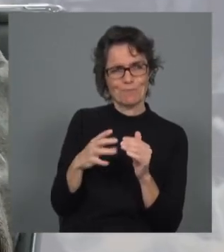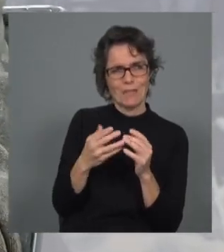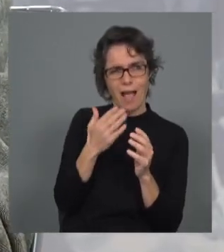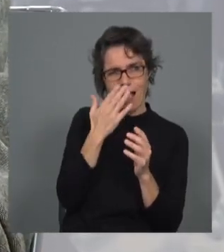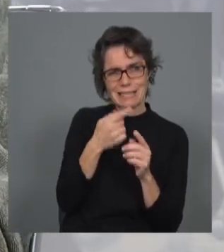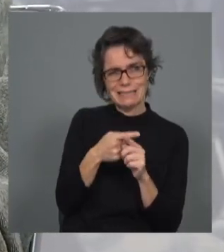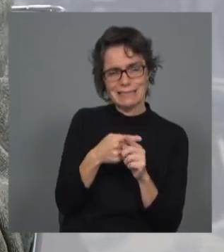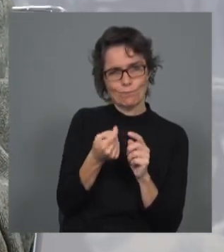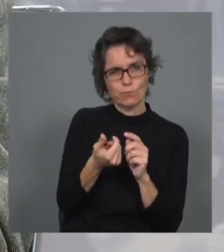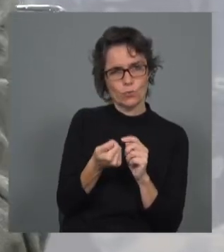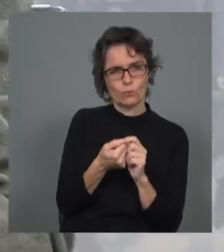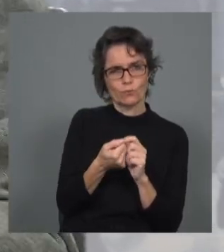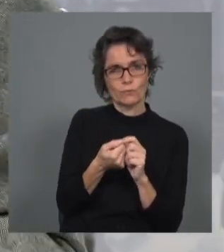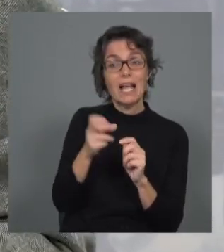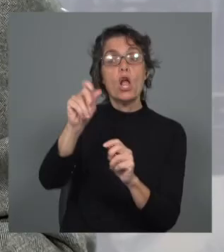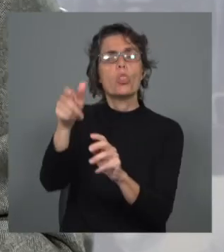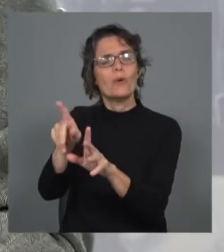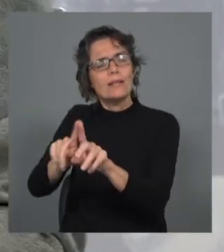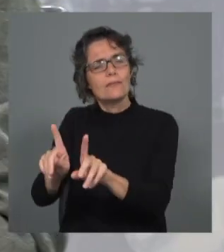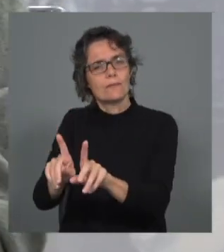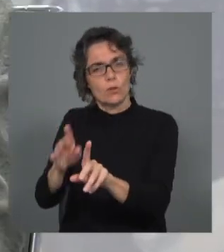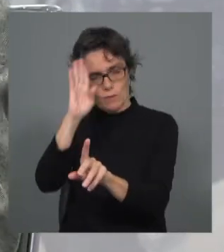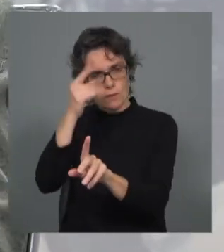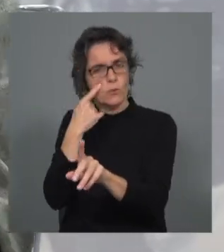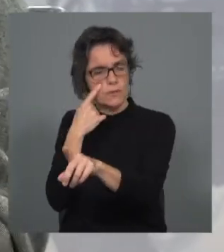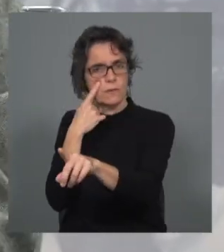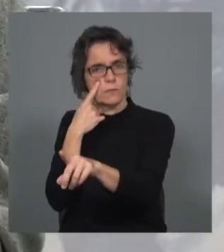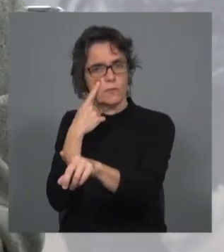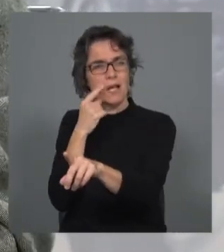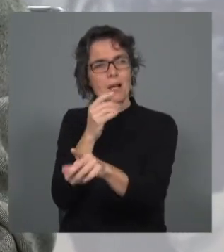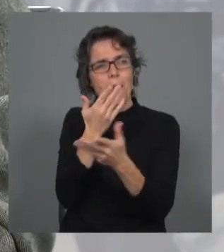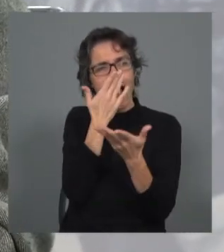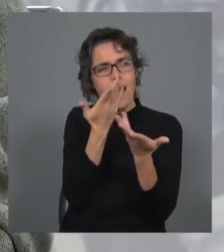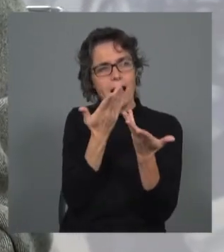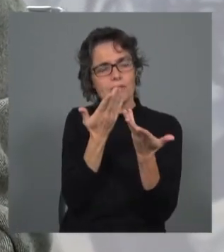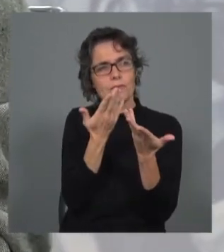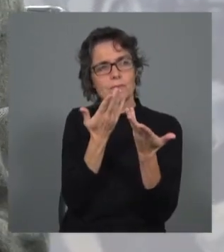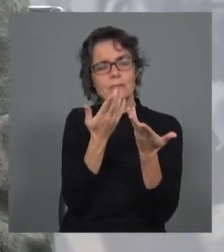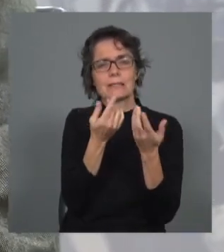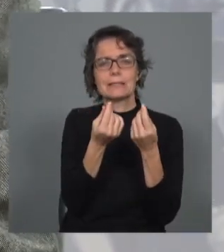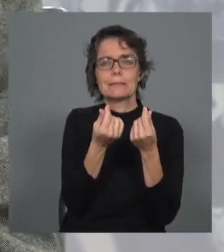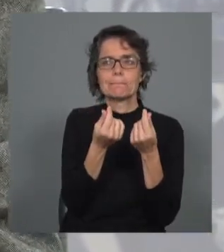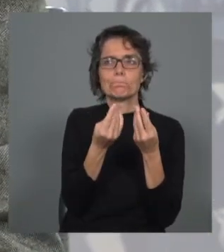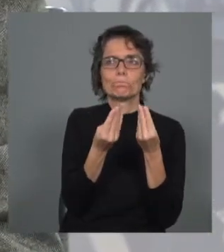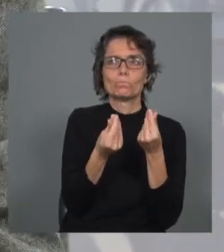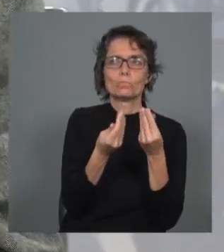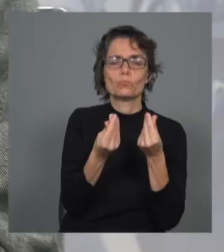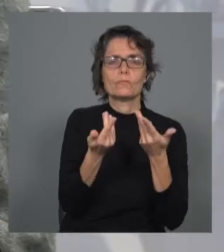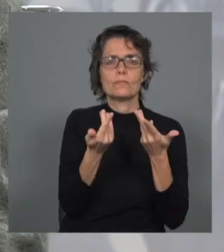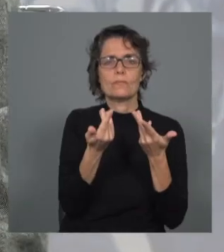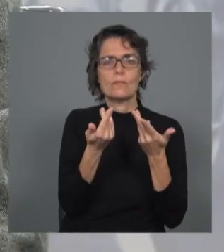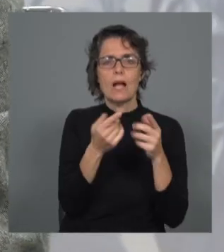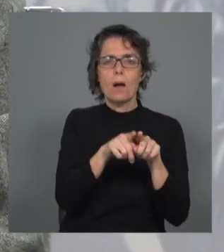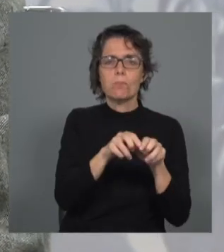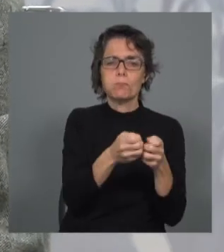pensam. Porque, repare, não houve aquilo que muitos chamariam a segunda dose, porque houve tantos